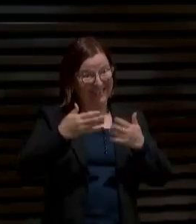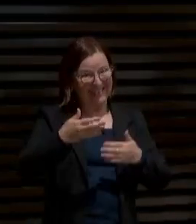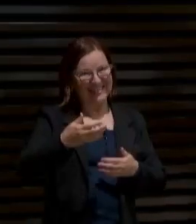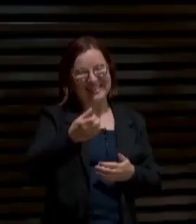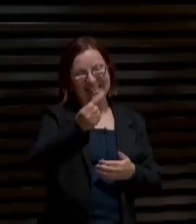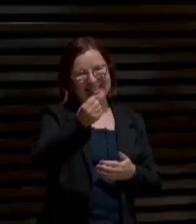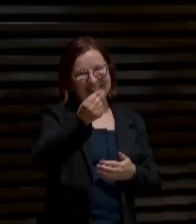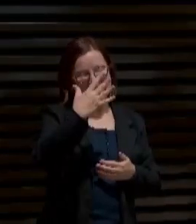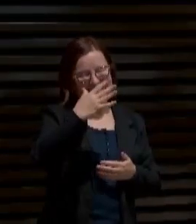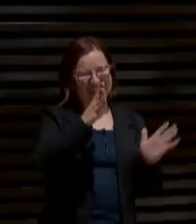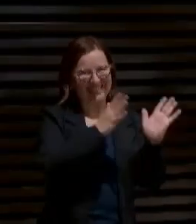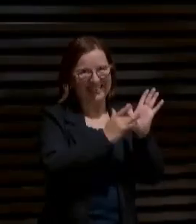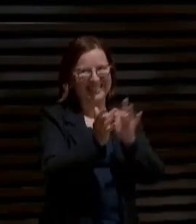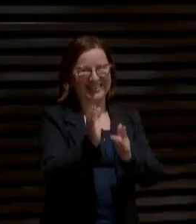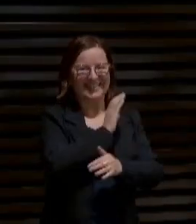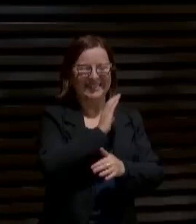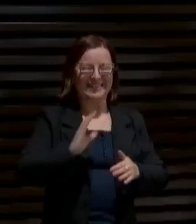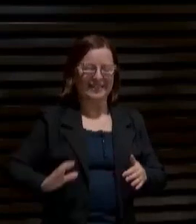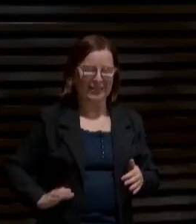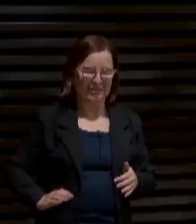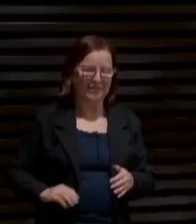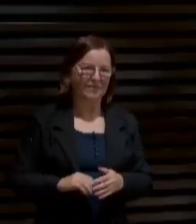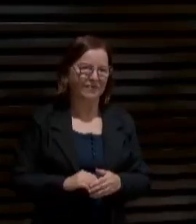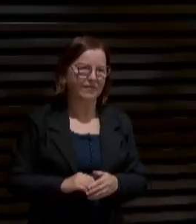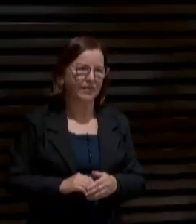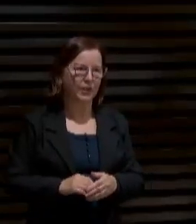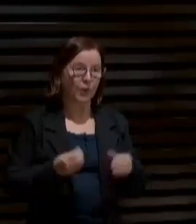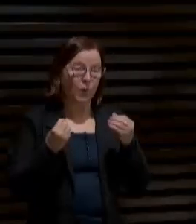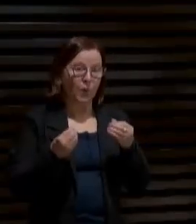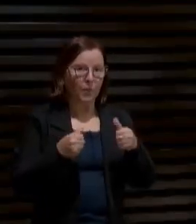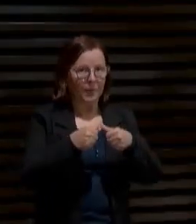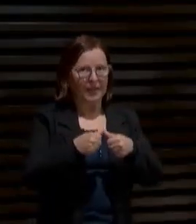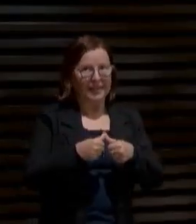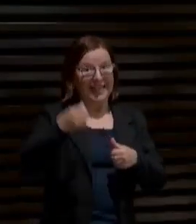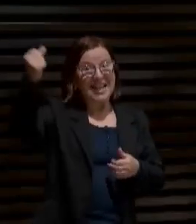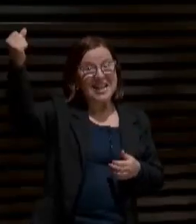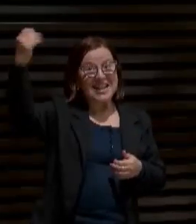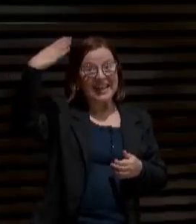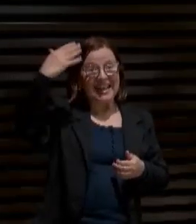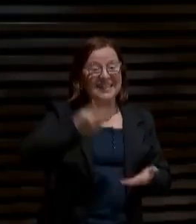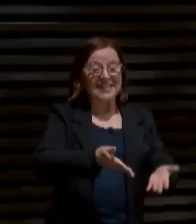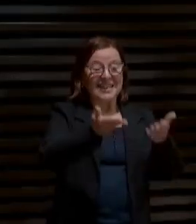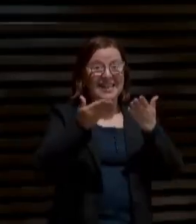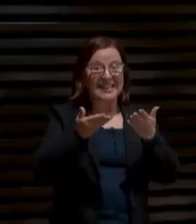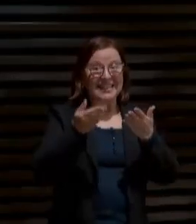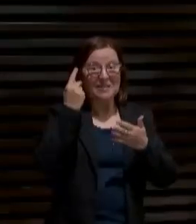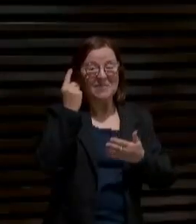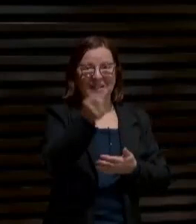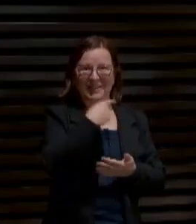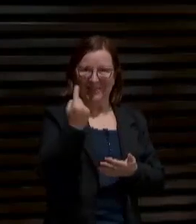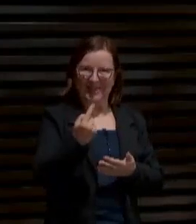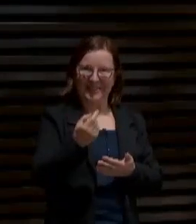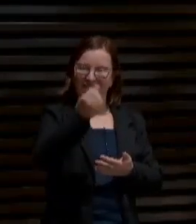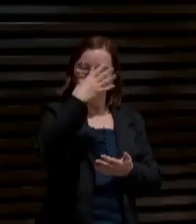de Jesus Cristo Olha aí meus irmãos Como que essa palavra Como que essa graça tá sendo trazido a nós na revelação